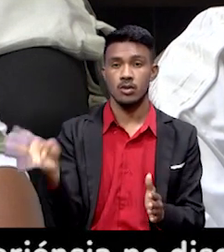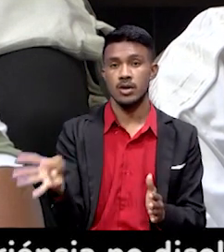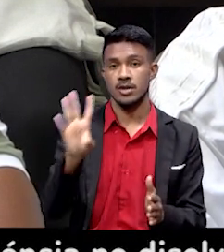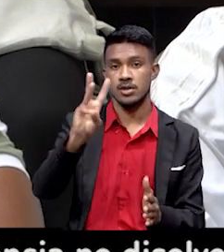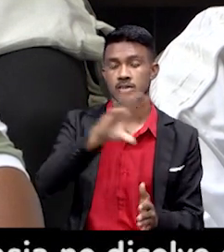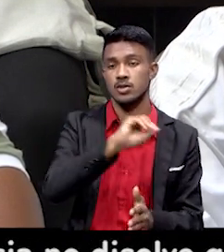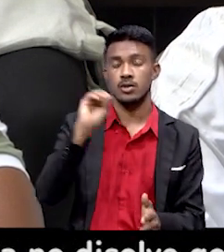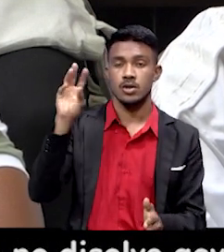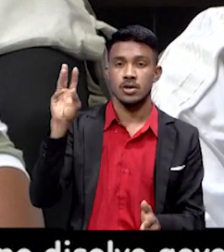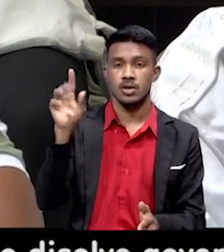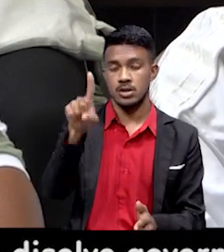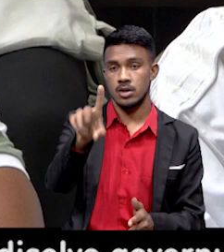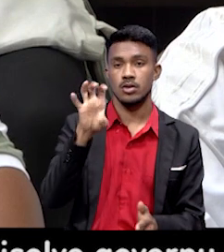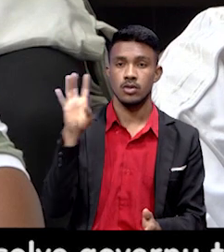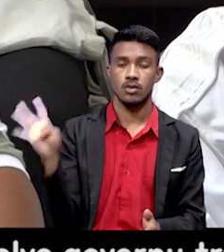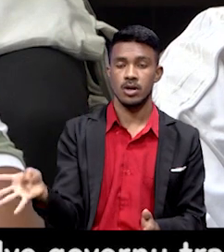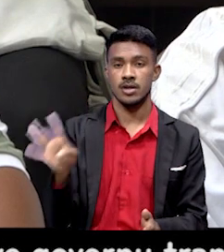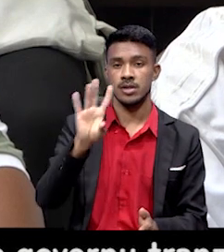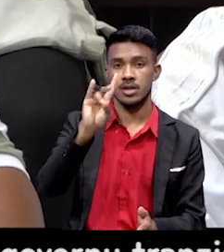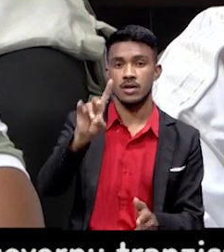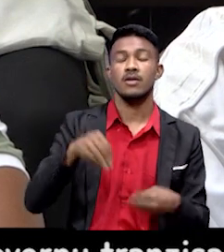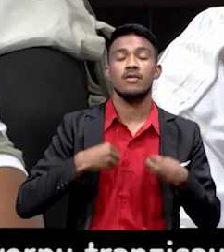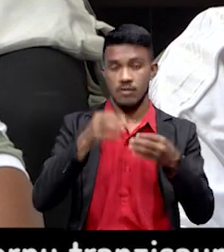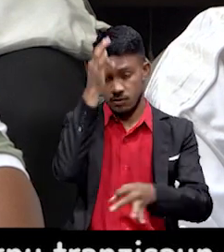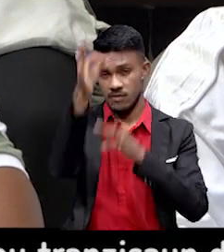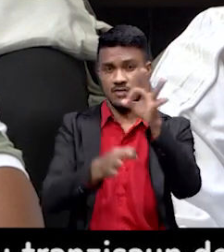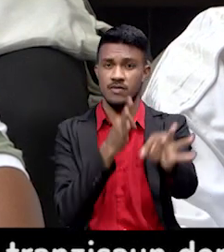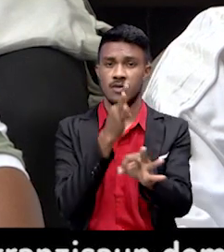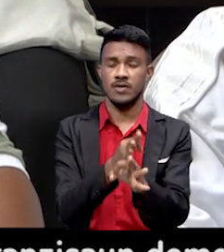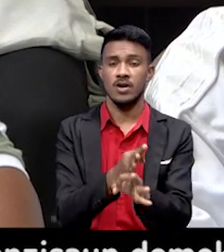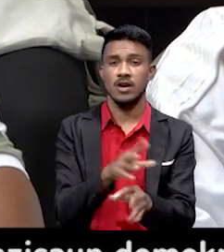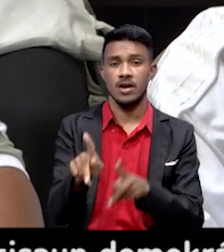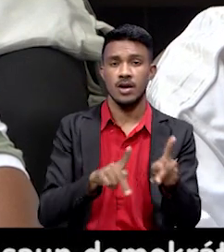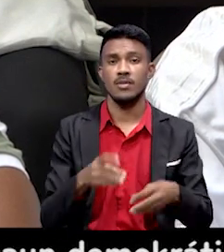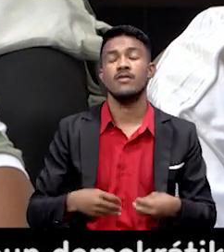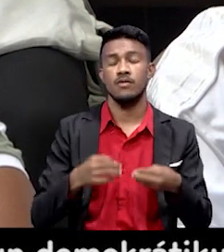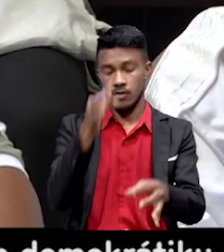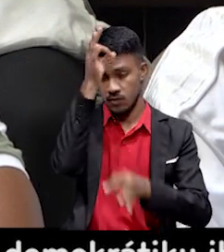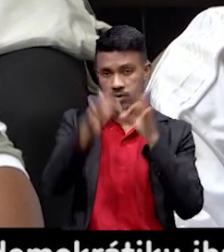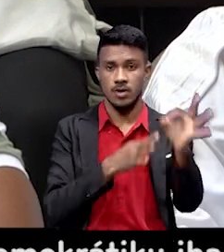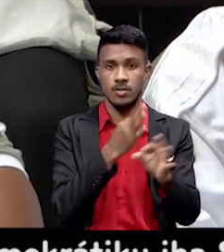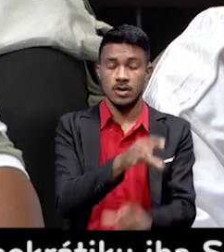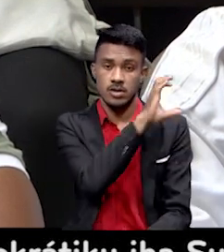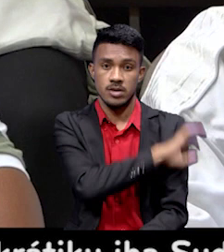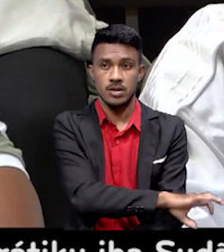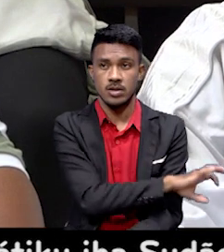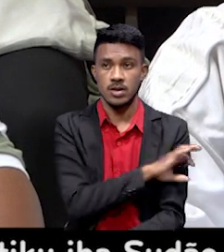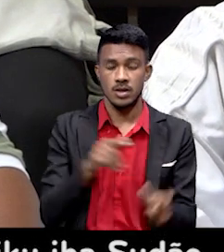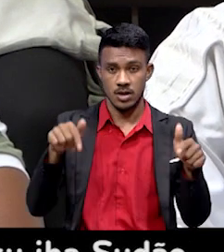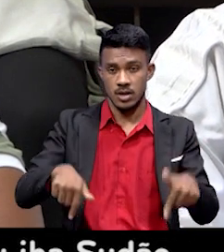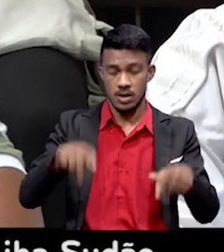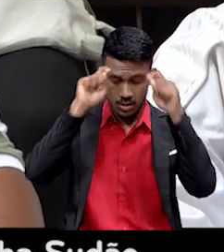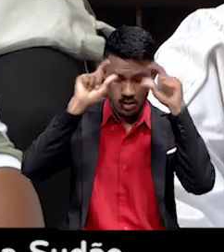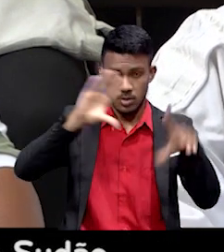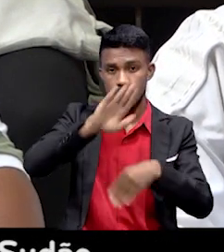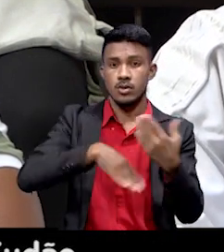147, nebe maka foi confiança, povo foi confiança, foi segurança e território de Timor-Leste, liliu